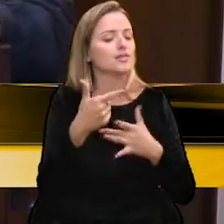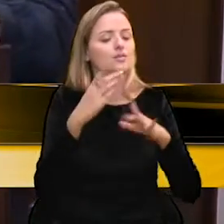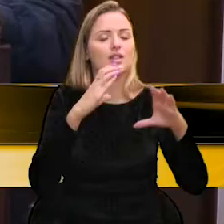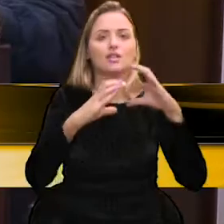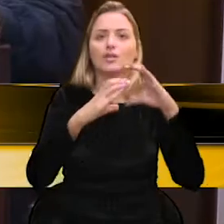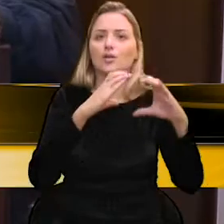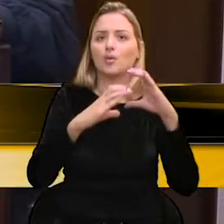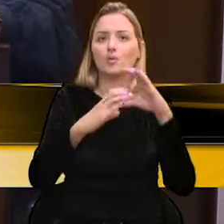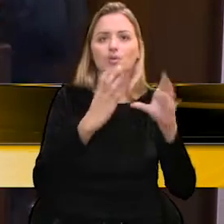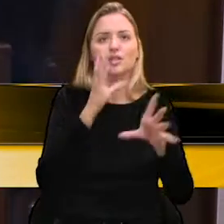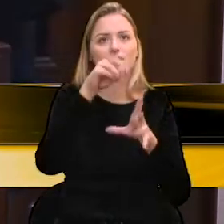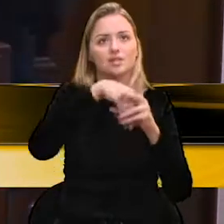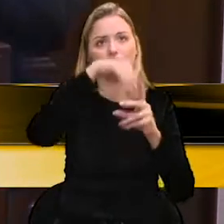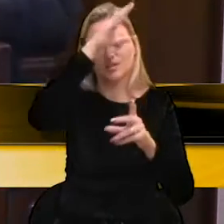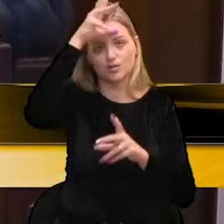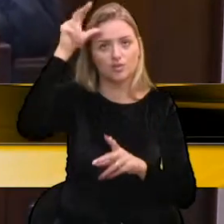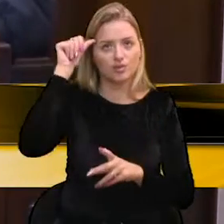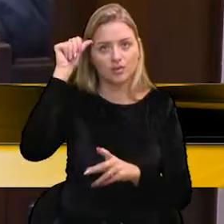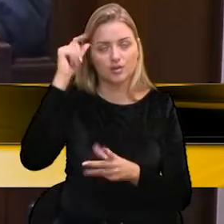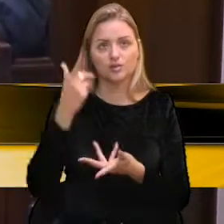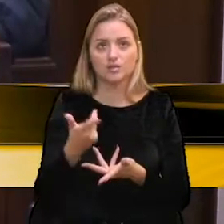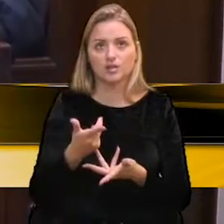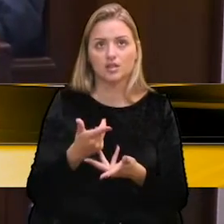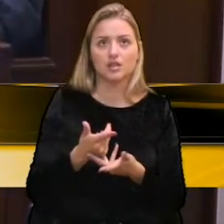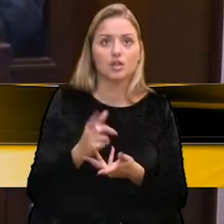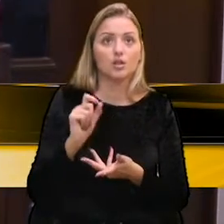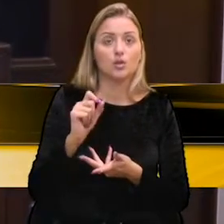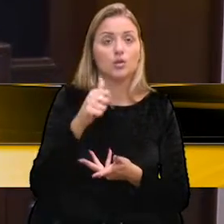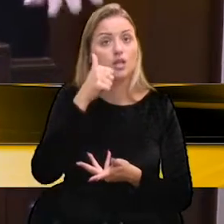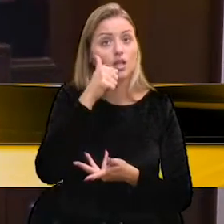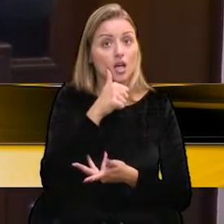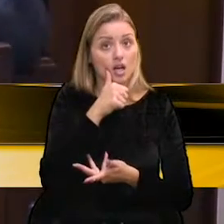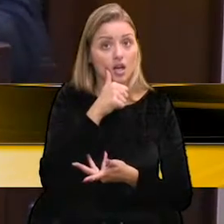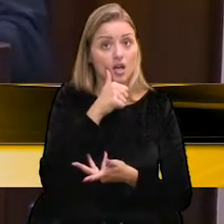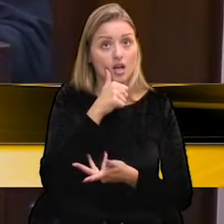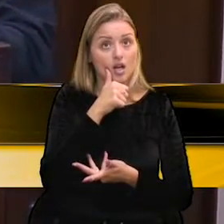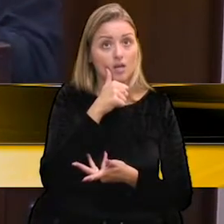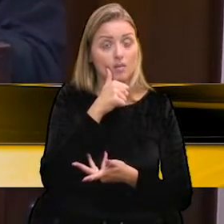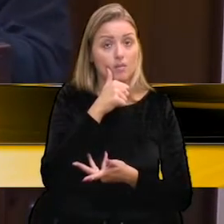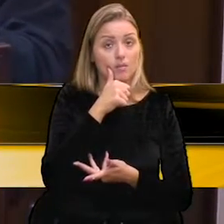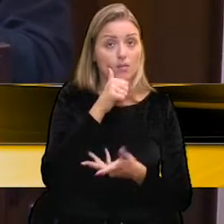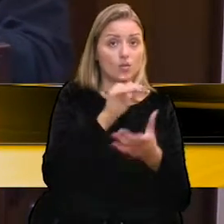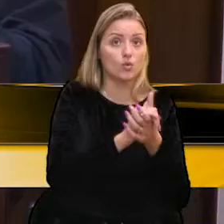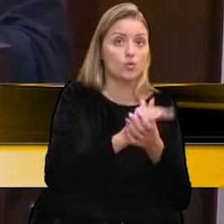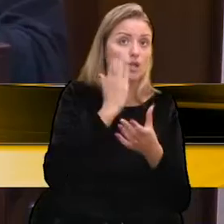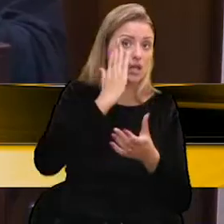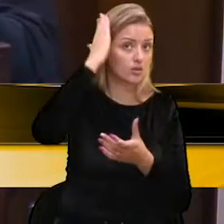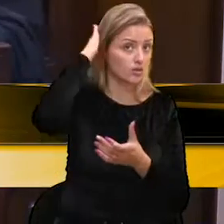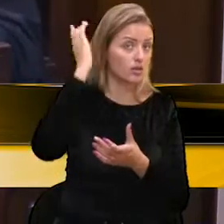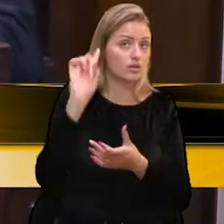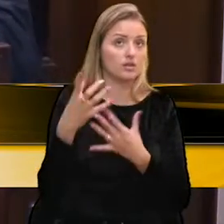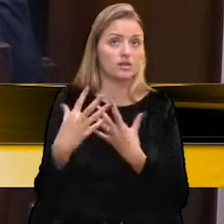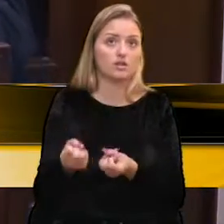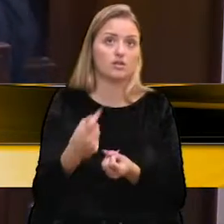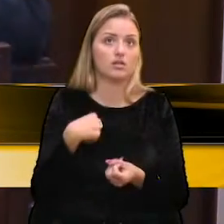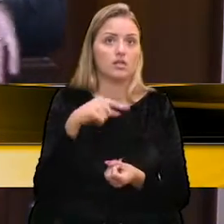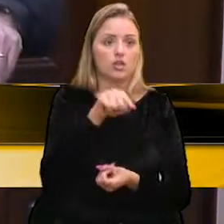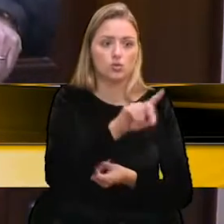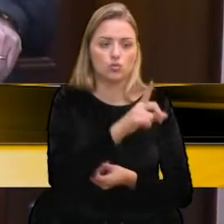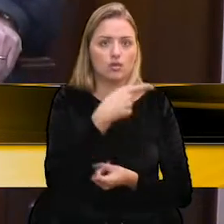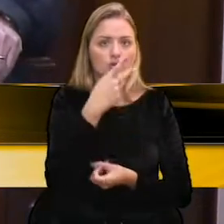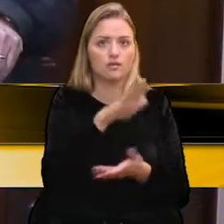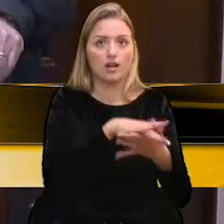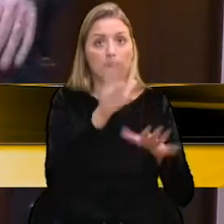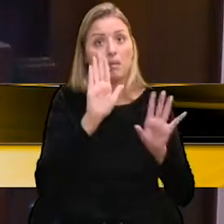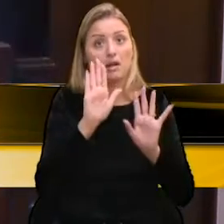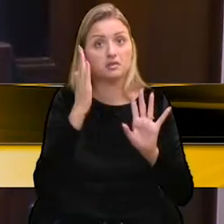interna dentro da prefeitura. Ou pelo menos, né, o que a primeira-dama falou, talvez até o prefeito tenha dito para ela, olha aqui, tu não fala mais.